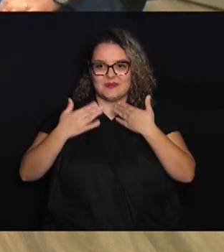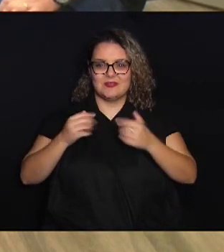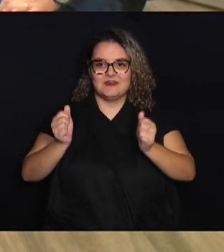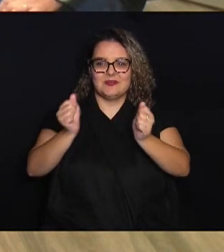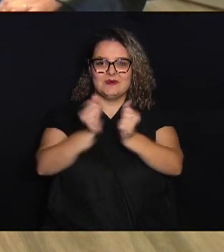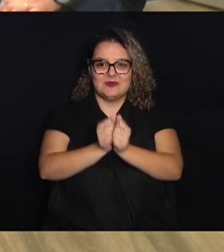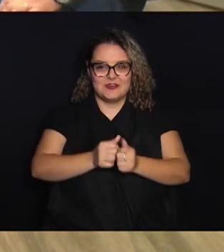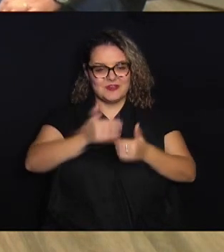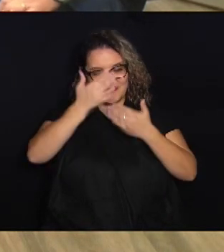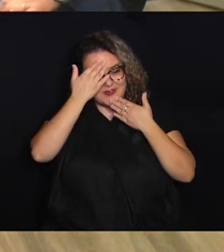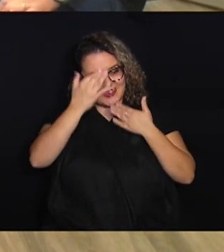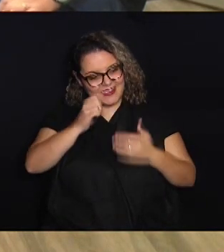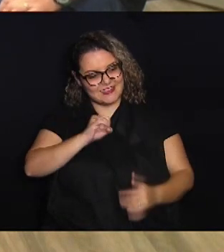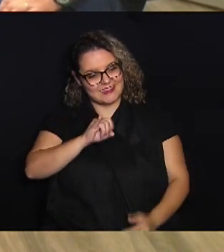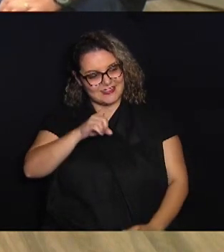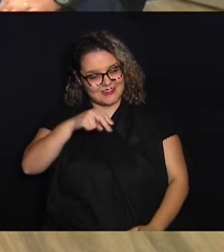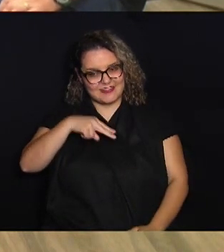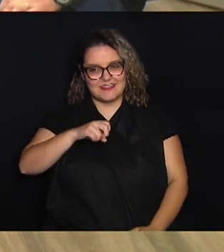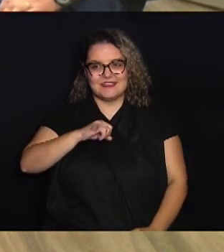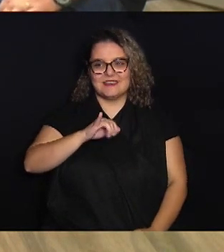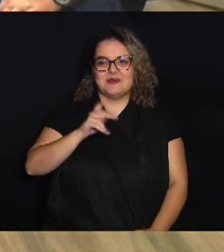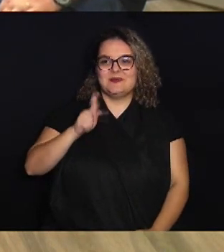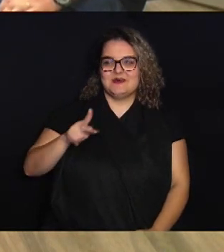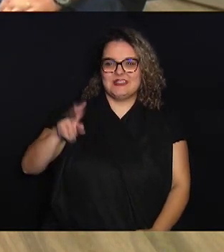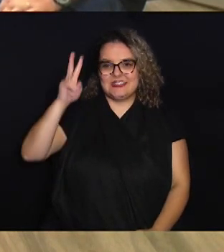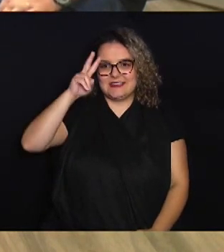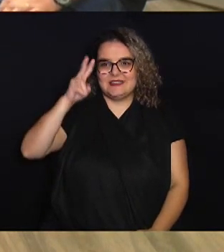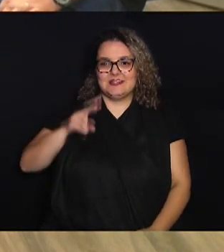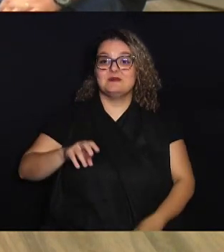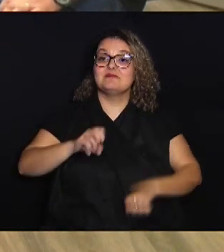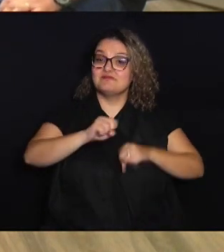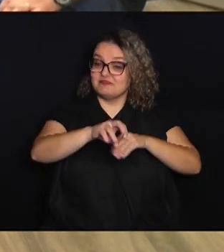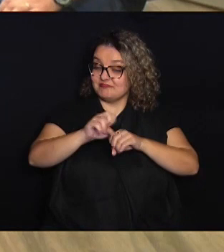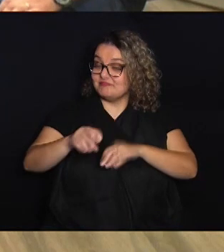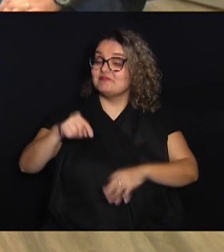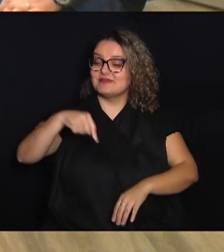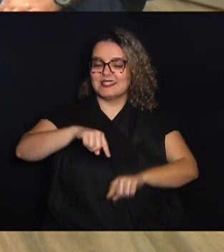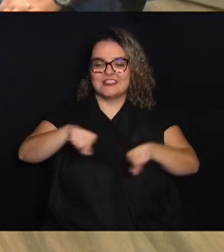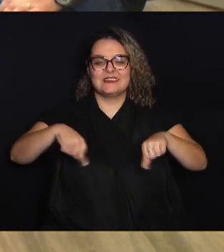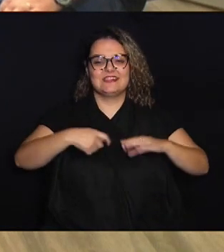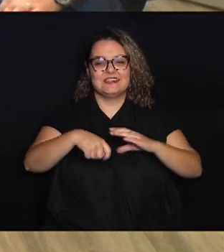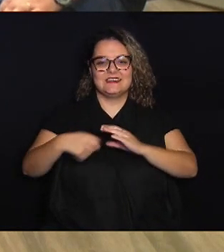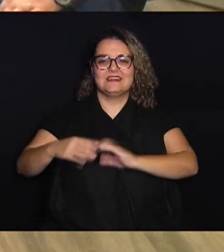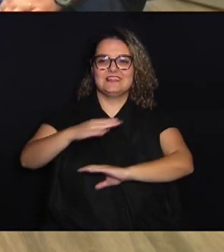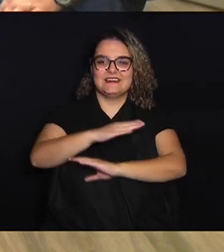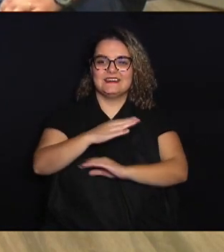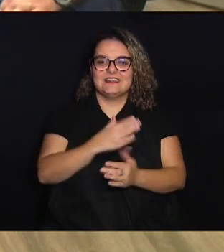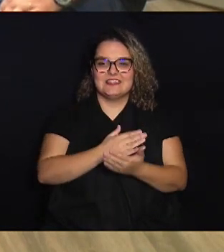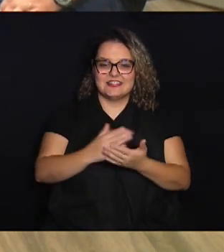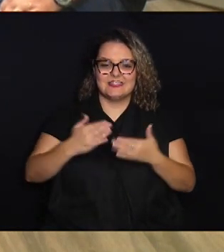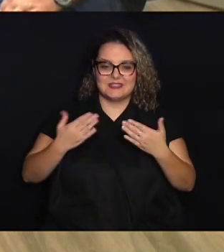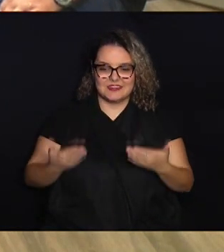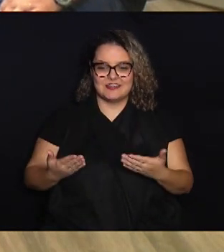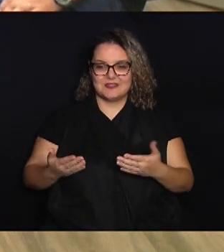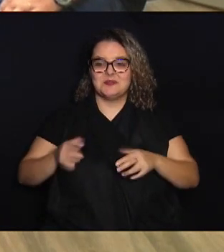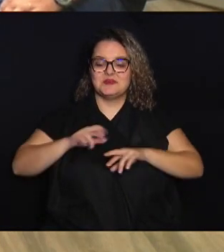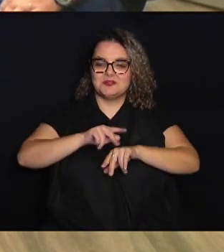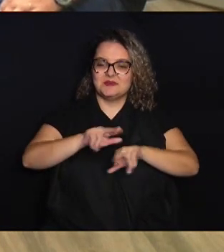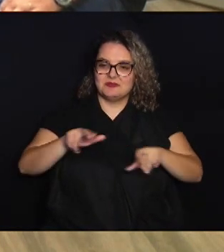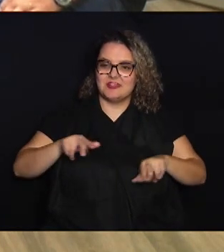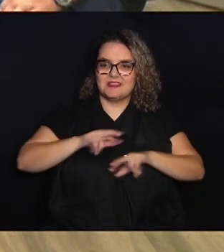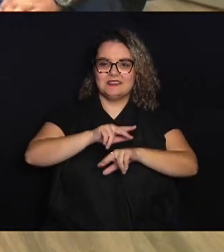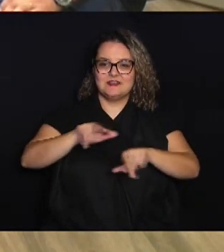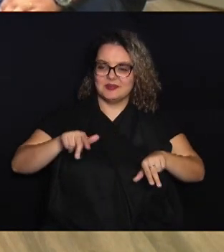conosco. Valeu, Sidney, professor de História, os dois deram uma aula aqui no Estúdio Câmara. Começamos aí com muitas e